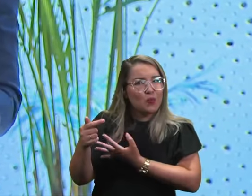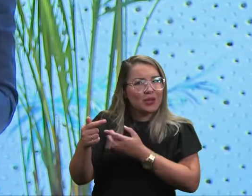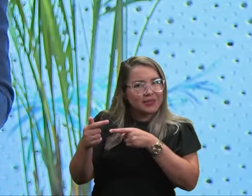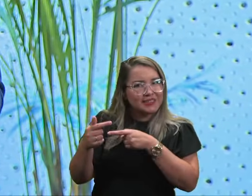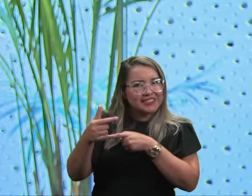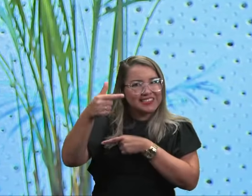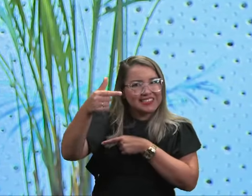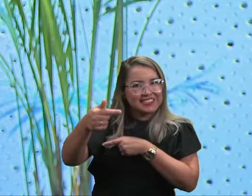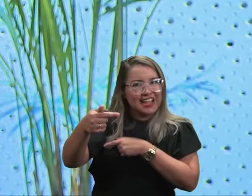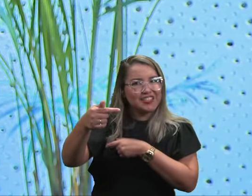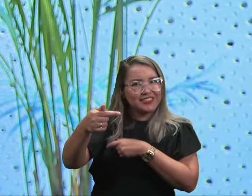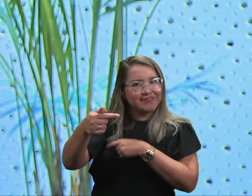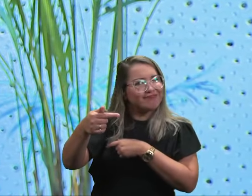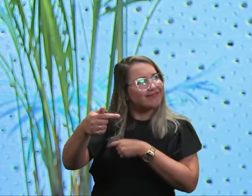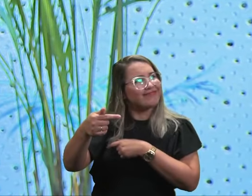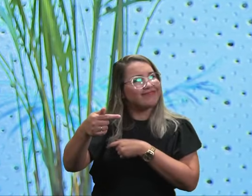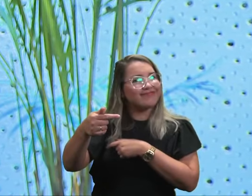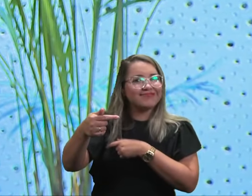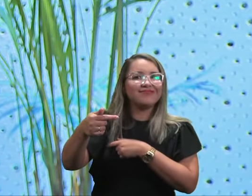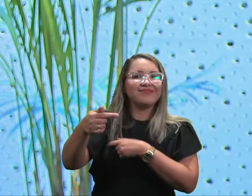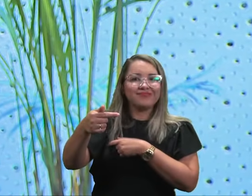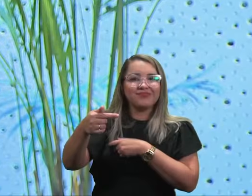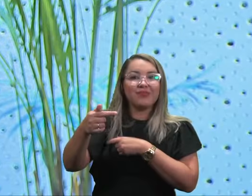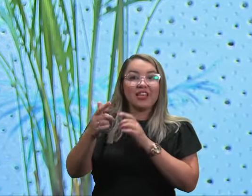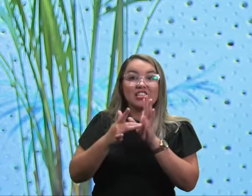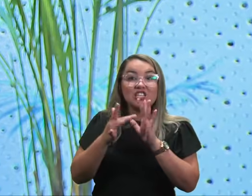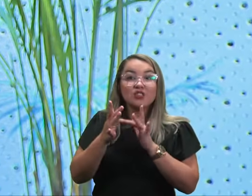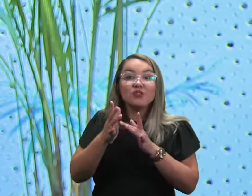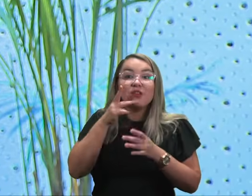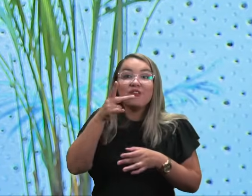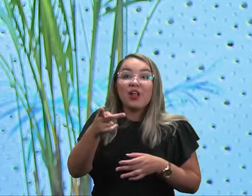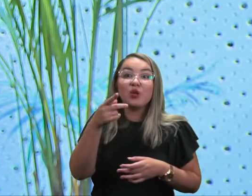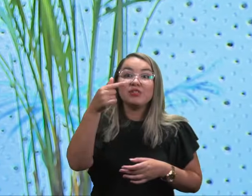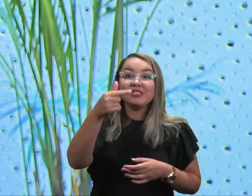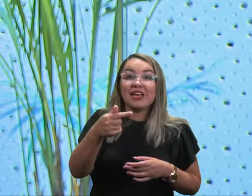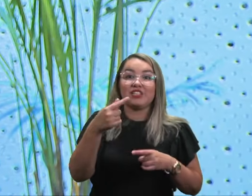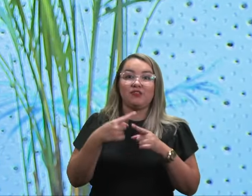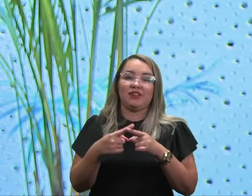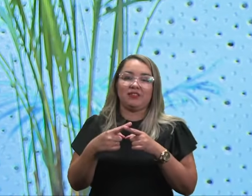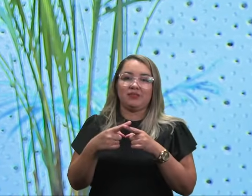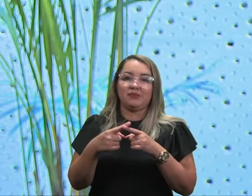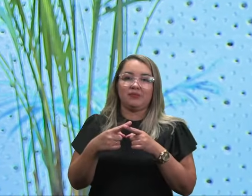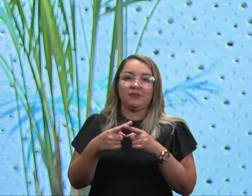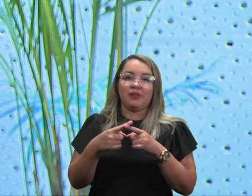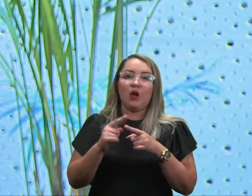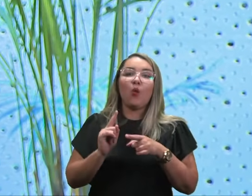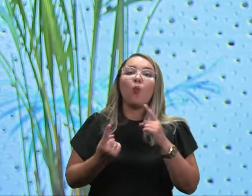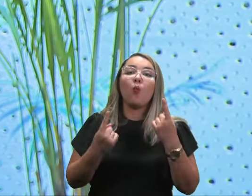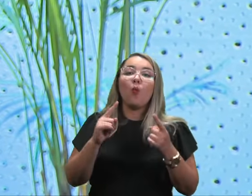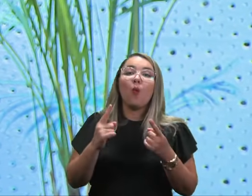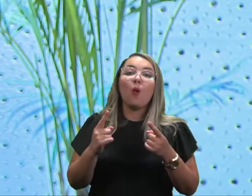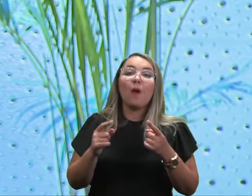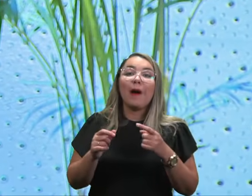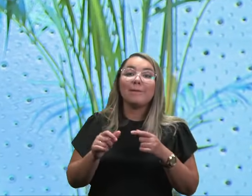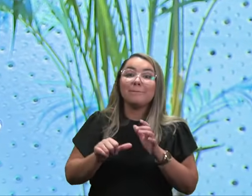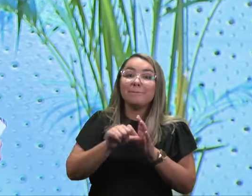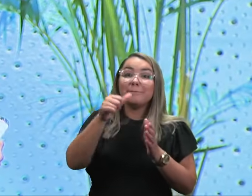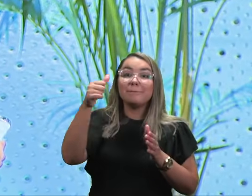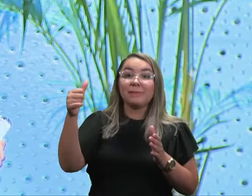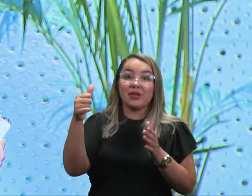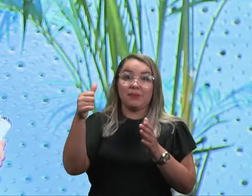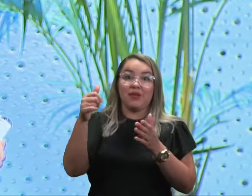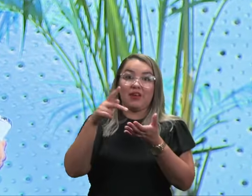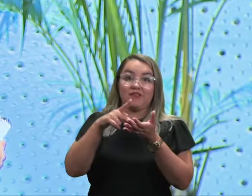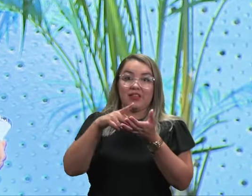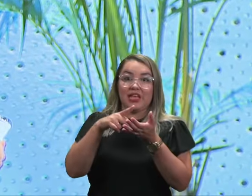Menezes, Jesus 7 vezes fala. Qual é a primeira grande verdade? E eu vou